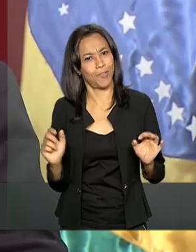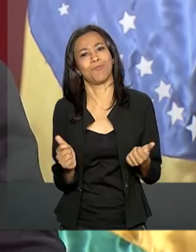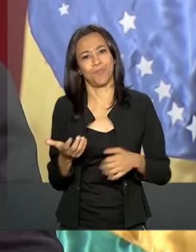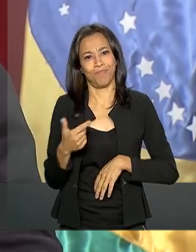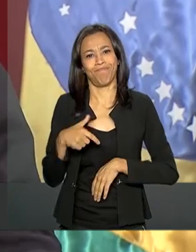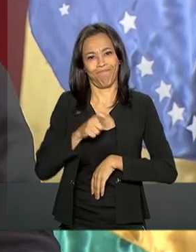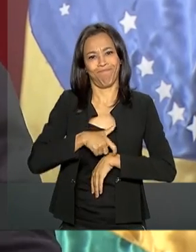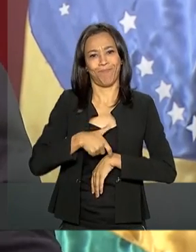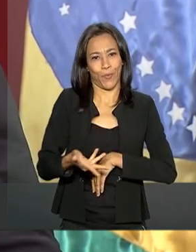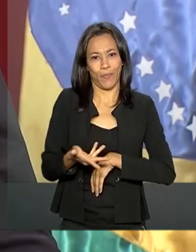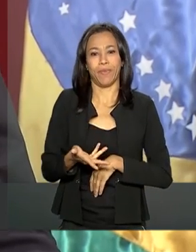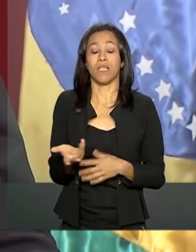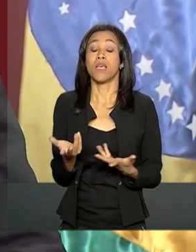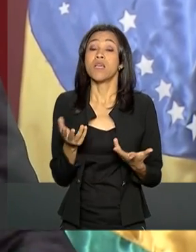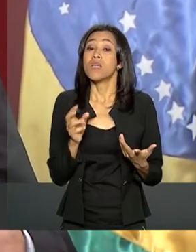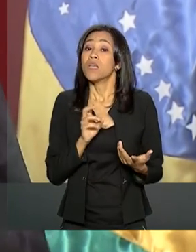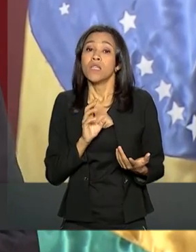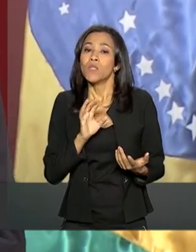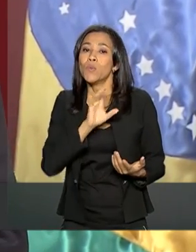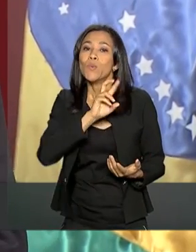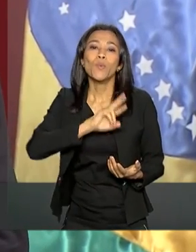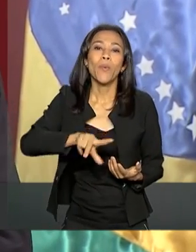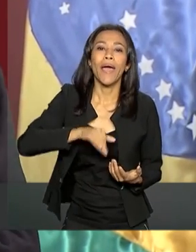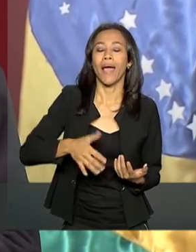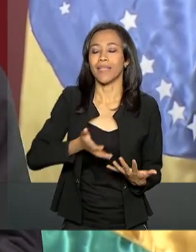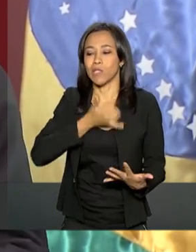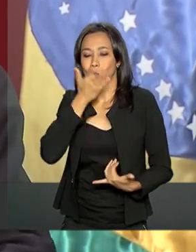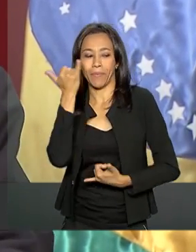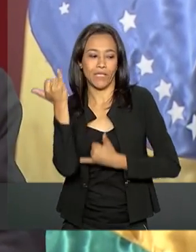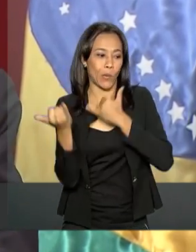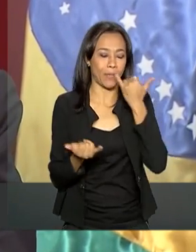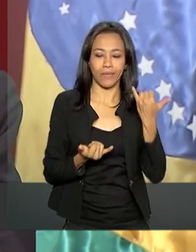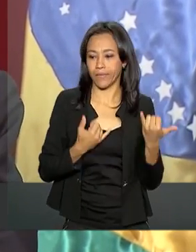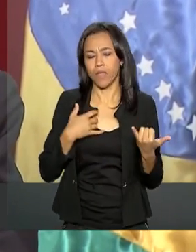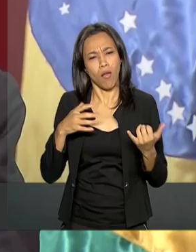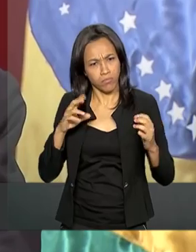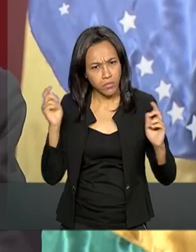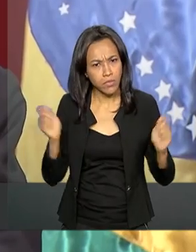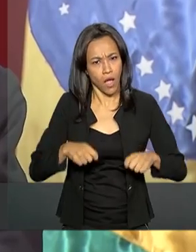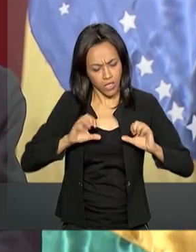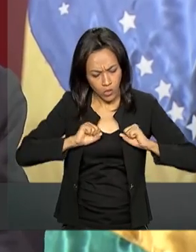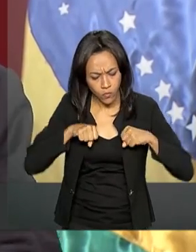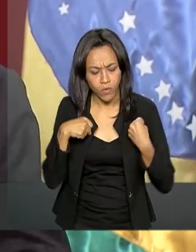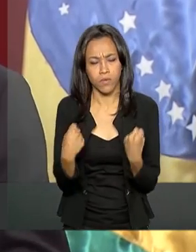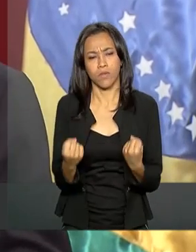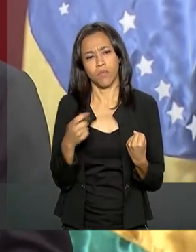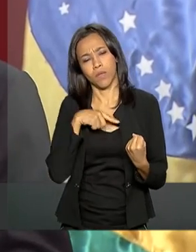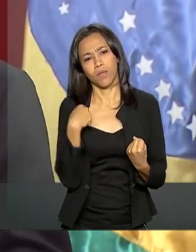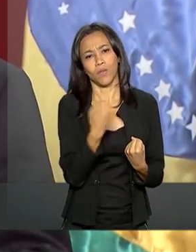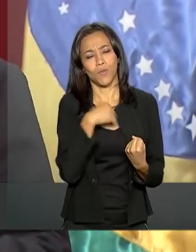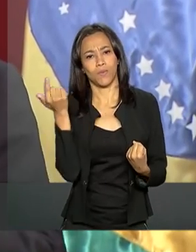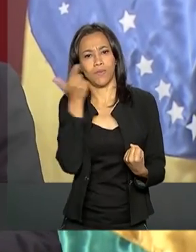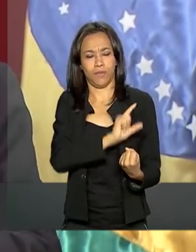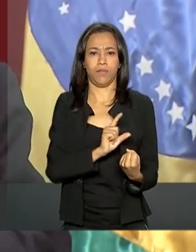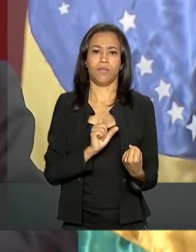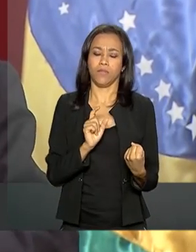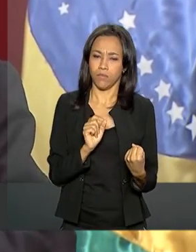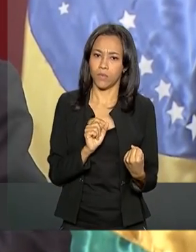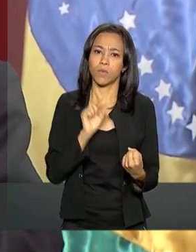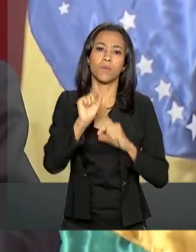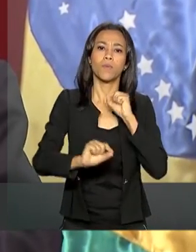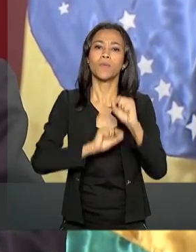dizer que isso não é uma desculpa para poder que a gente possa se esforçar para que juntos possamos construir